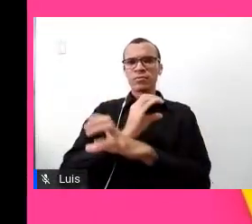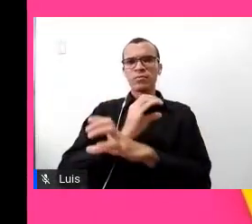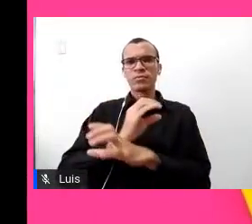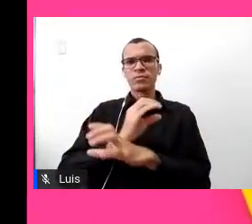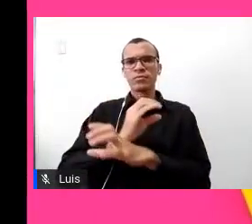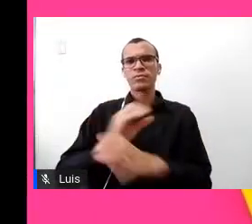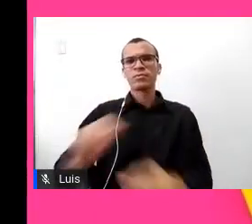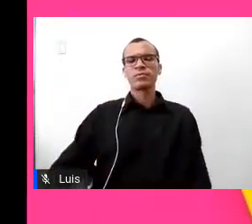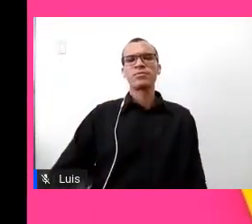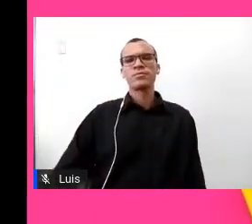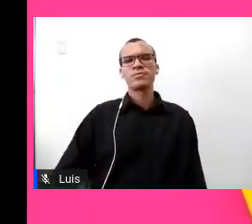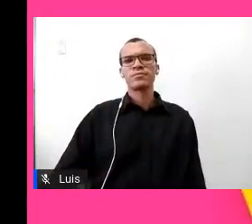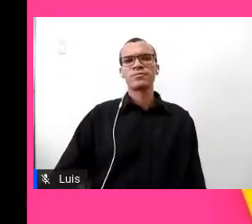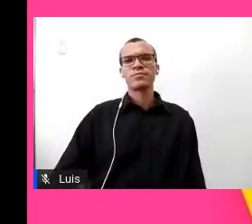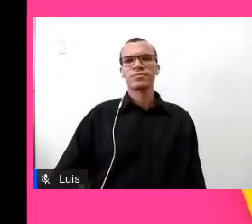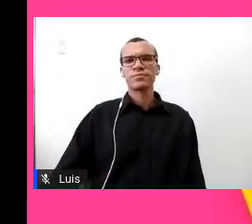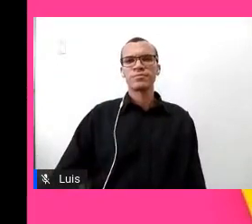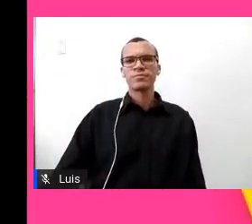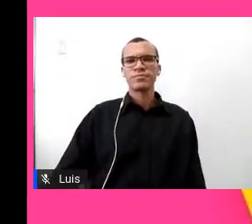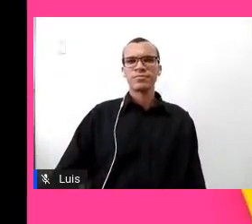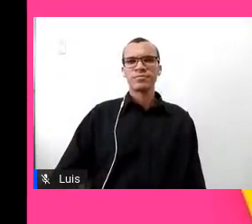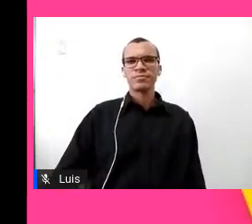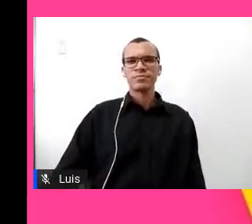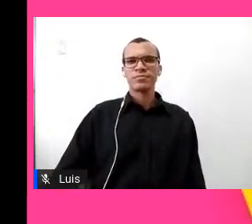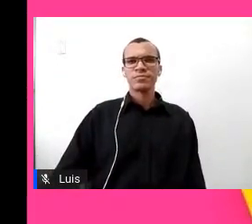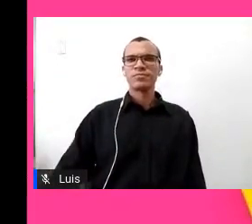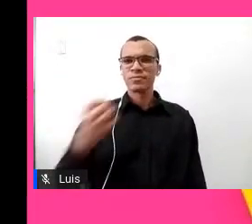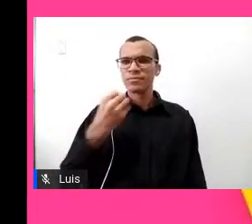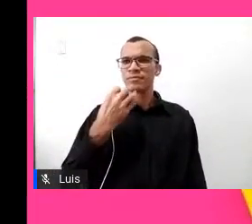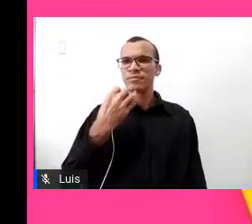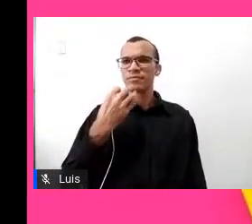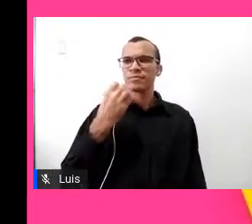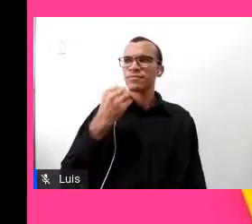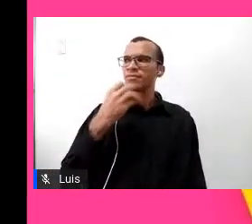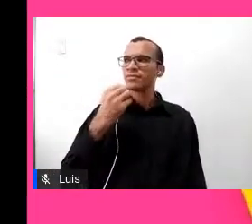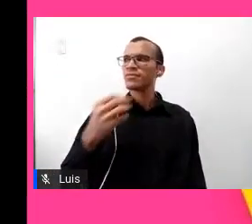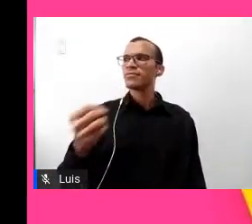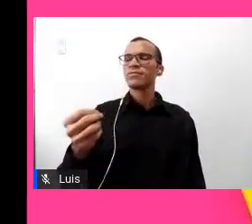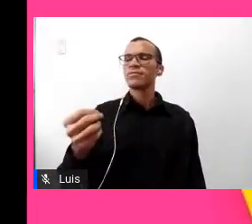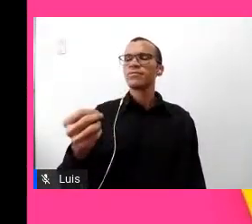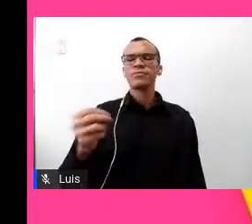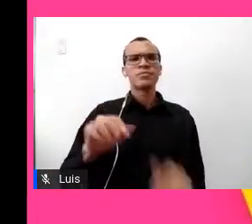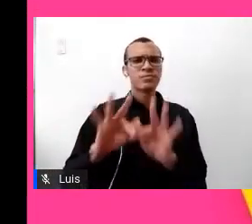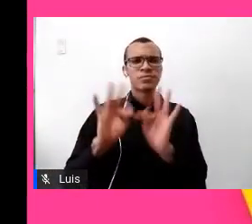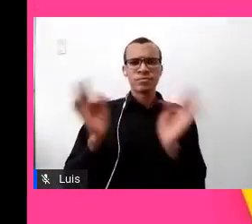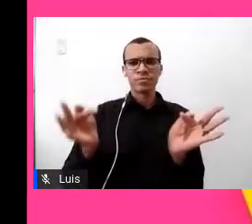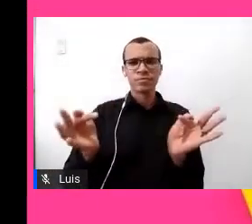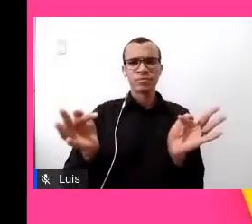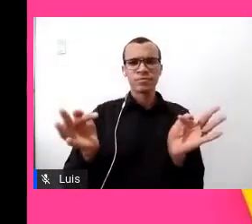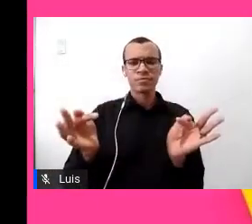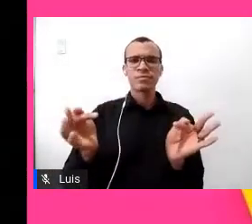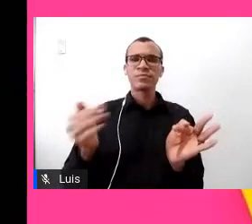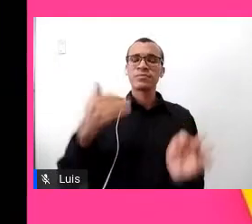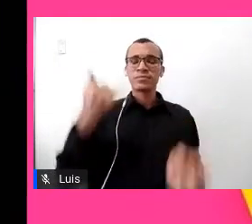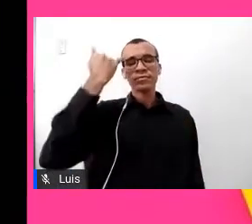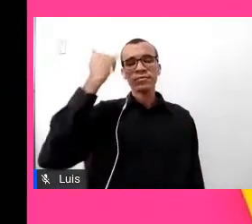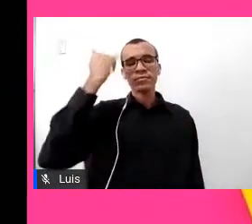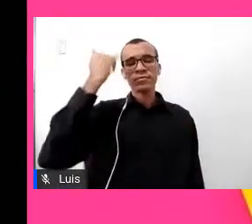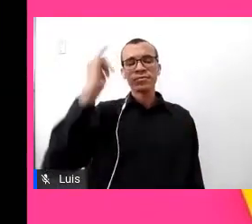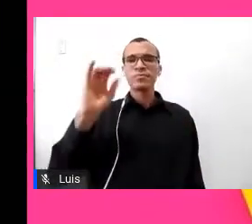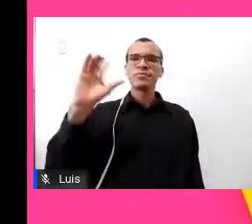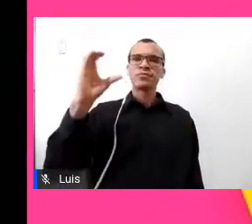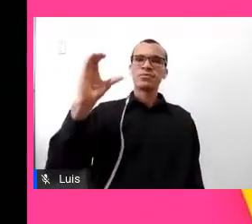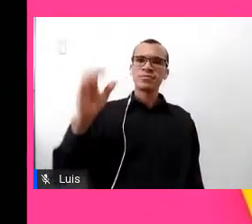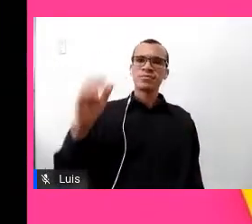posição. Então ficou um negócio bem criativo, usando materiais bem simples, que é a ideia da cultura maker, é isso, é